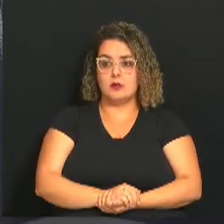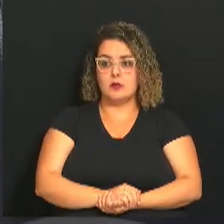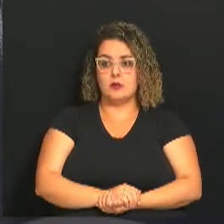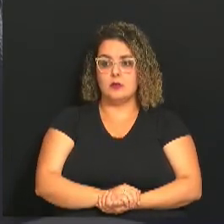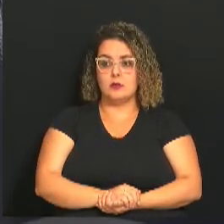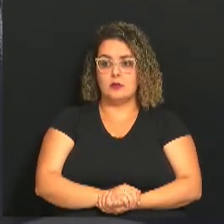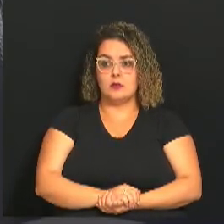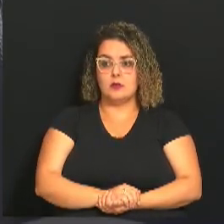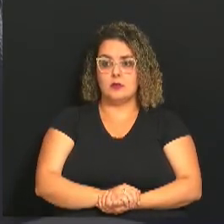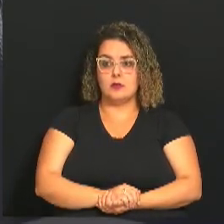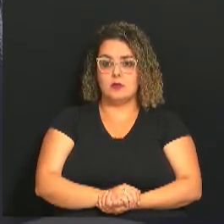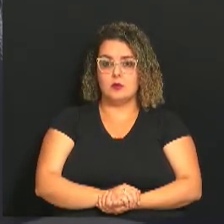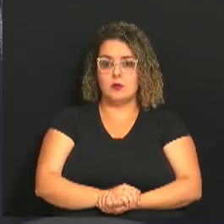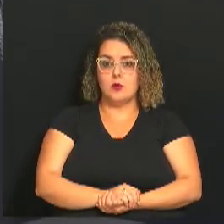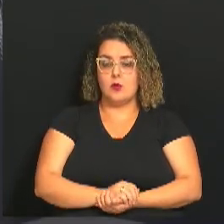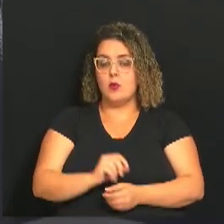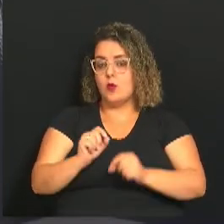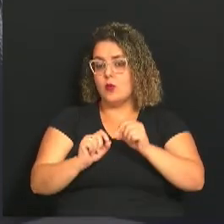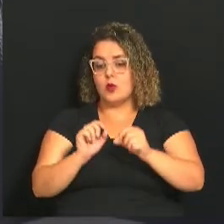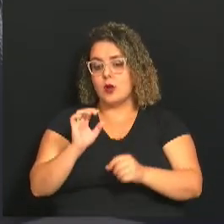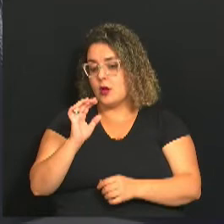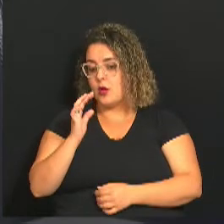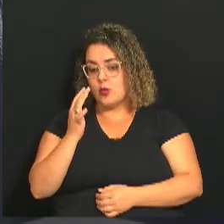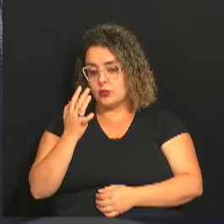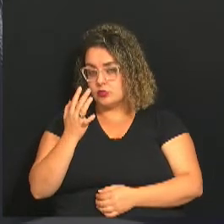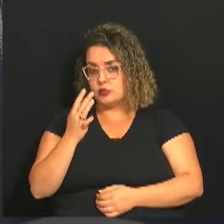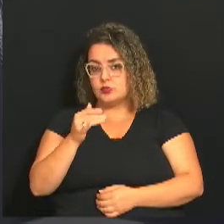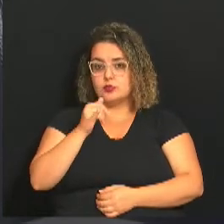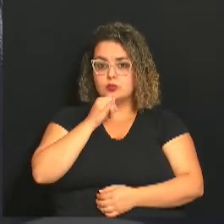fenômenos que possam se comparar à